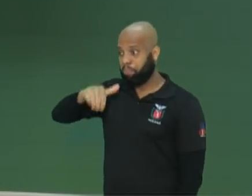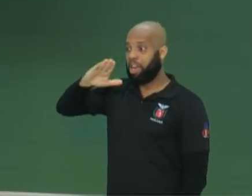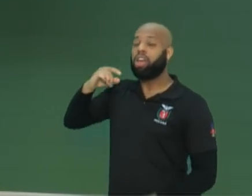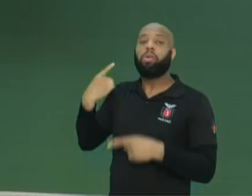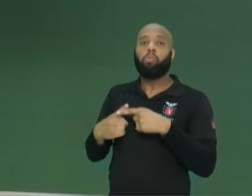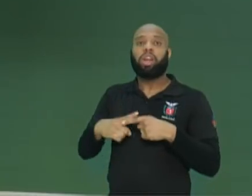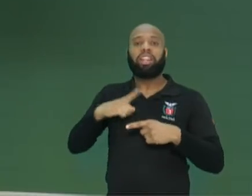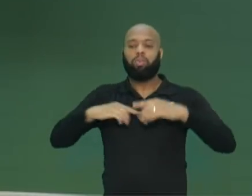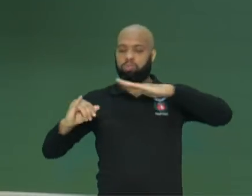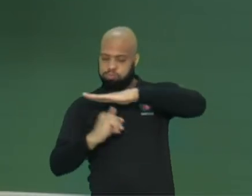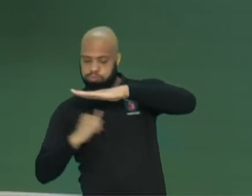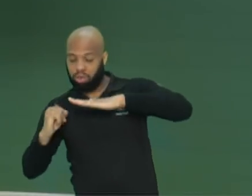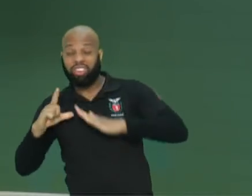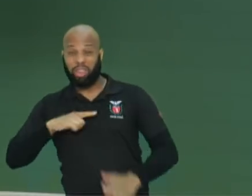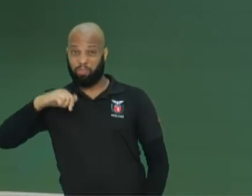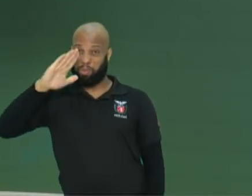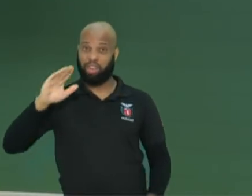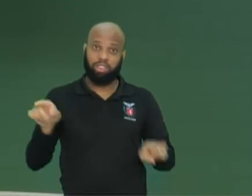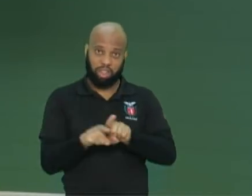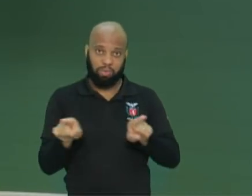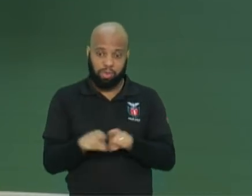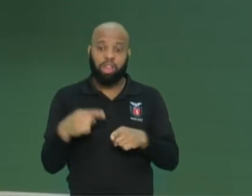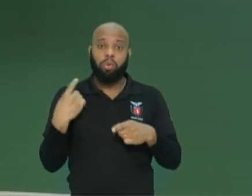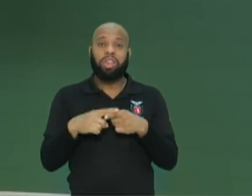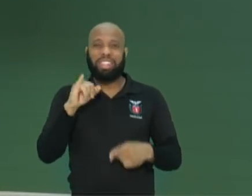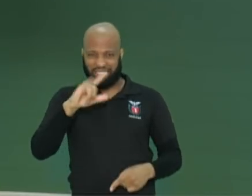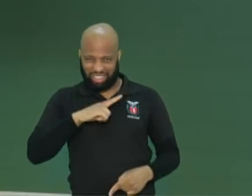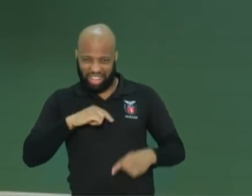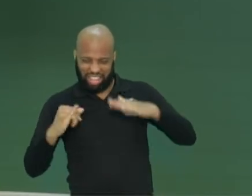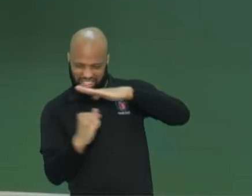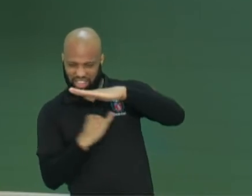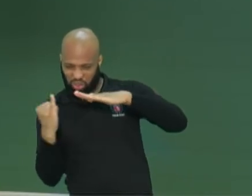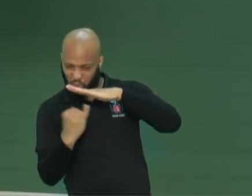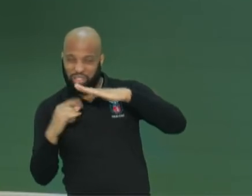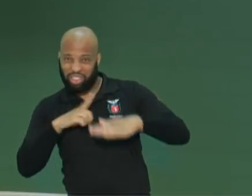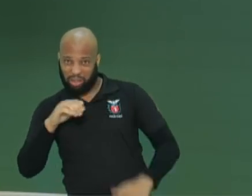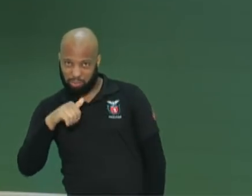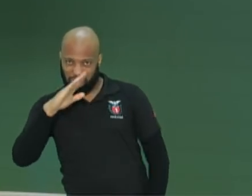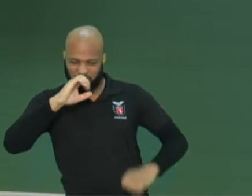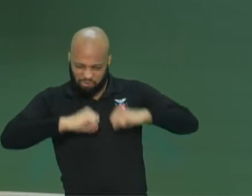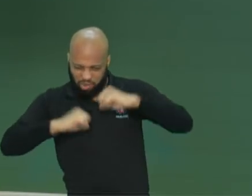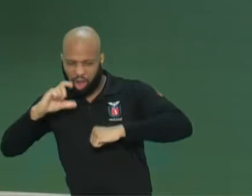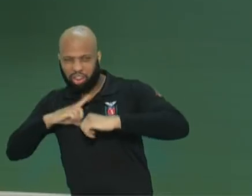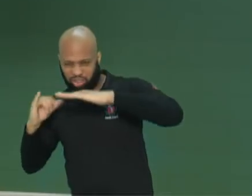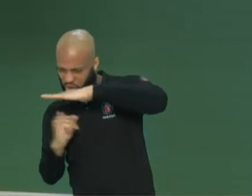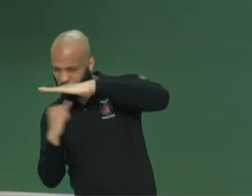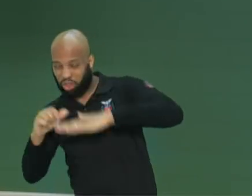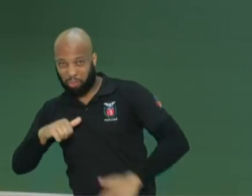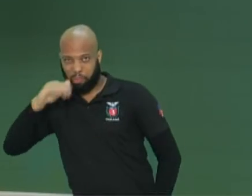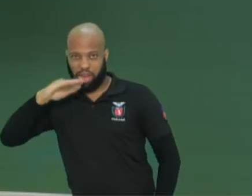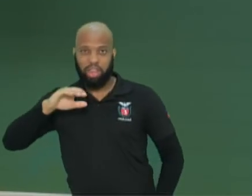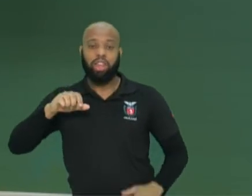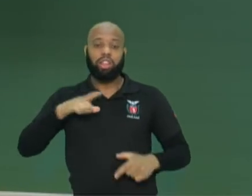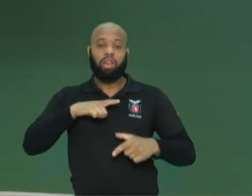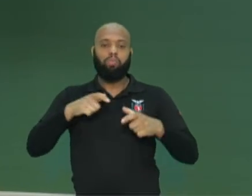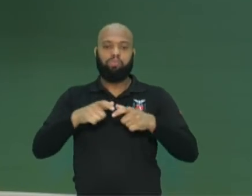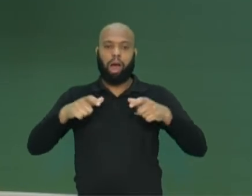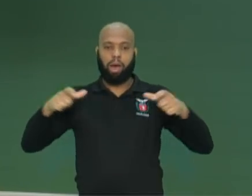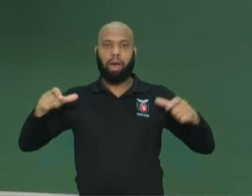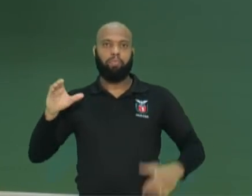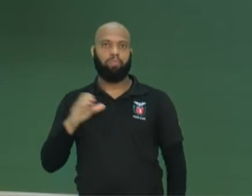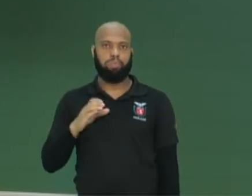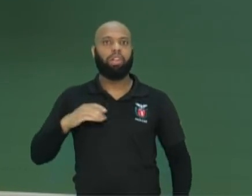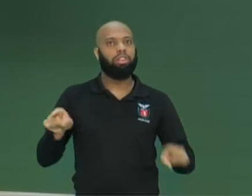ser a região mais industrializada também. Onde há mais indústrias, aumenta a produção de riquezas. E aí a